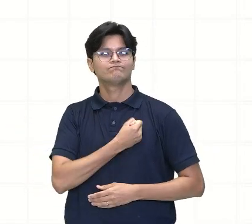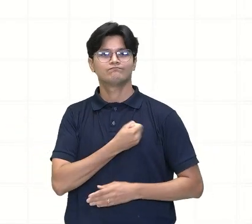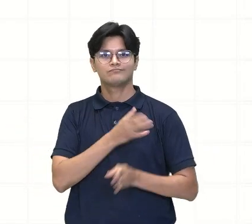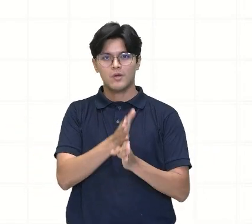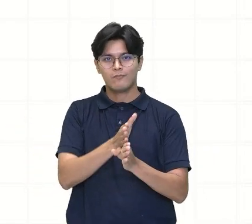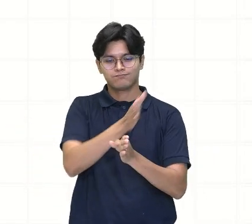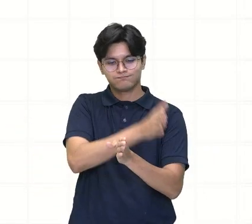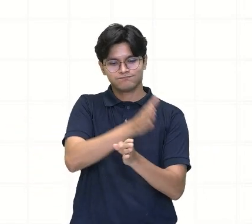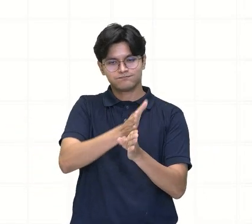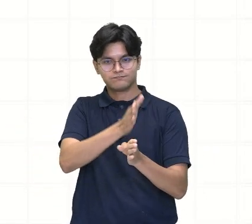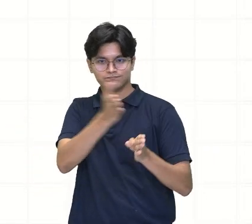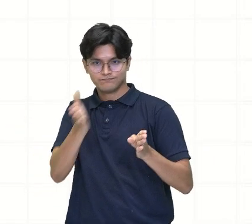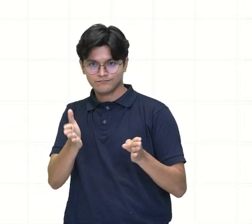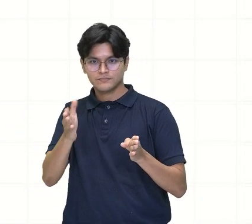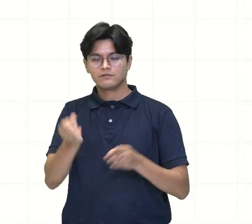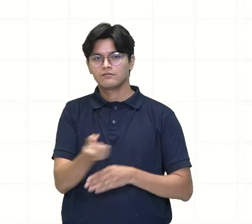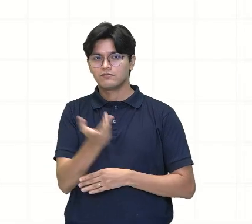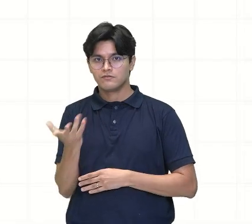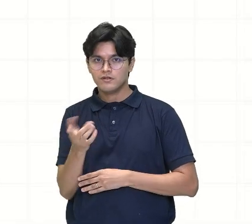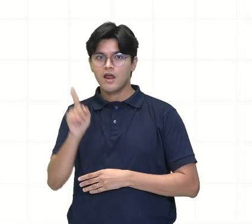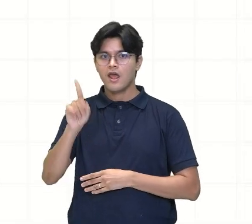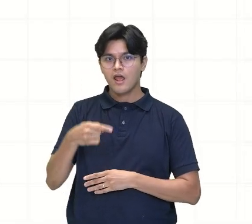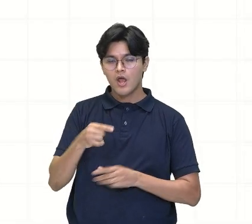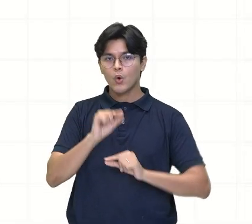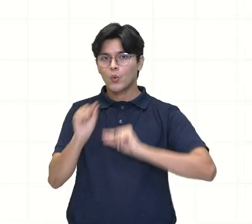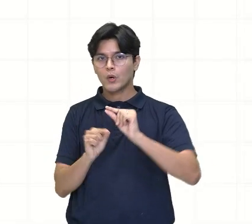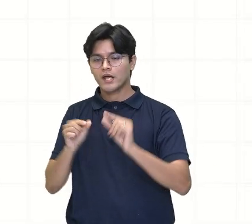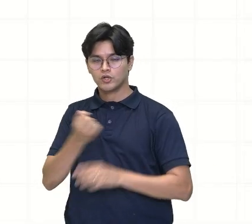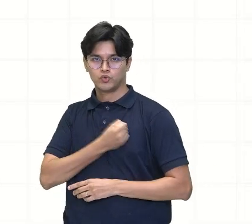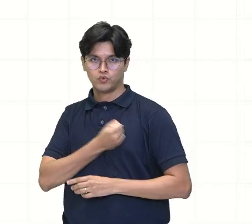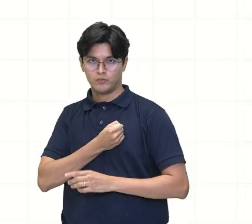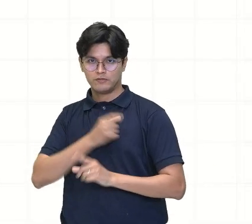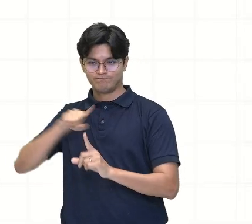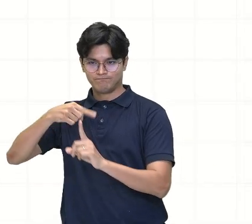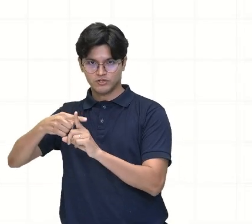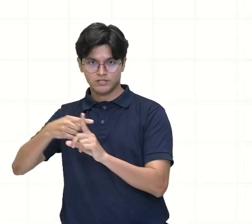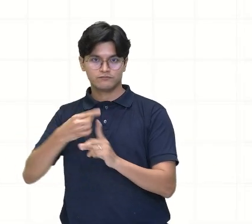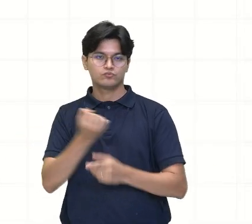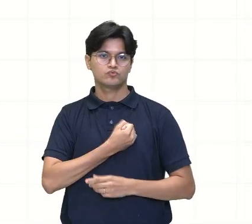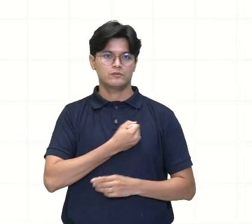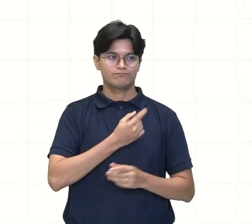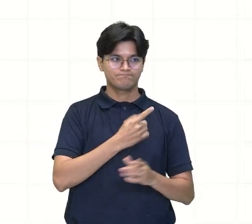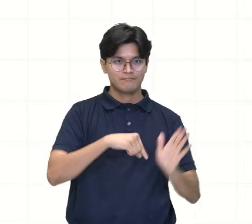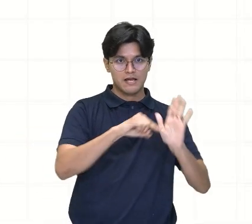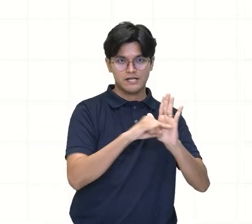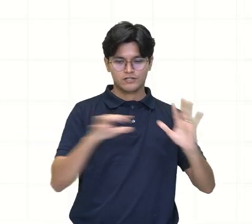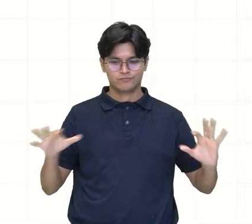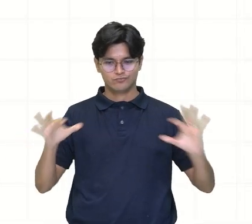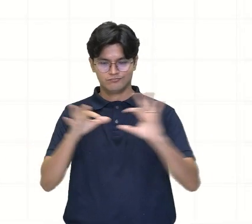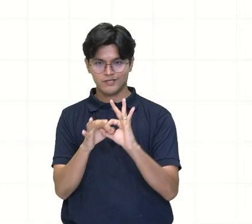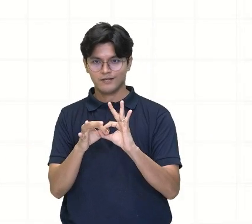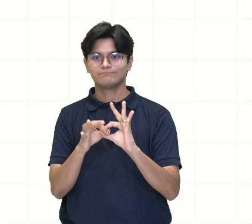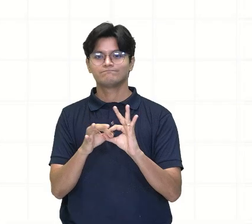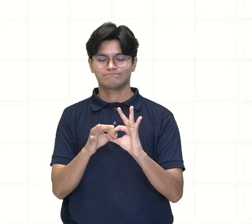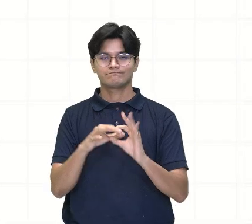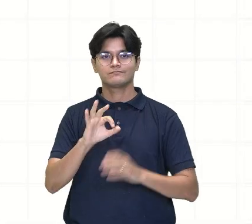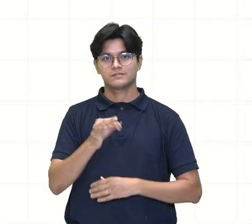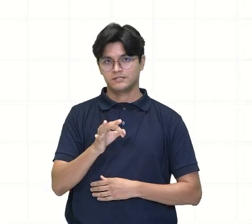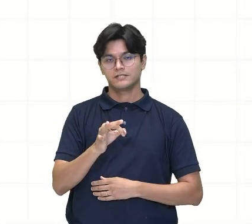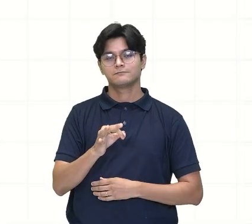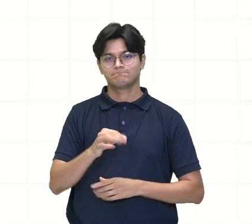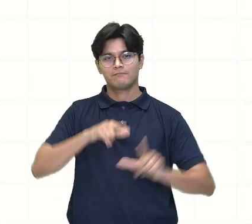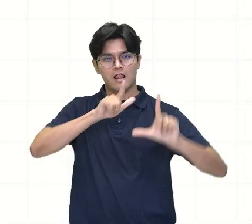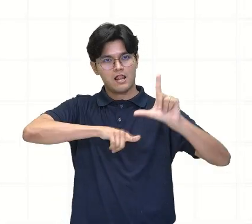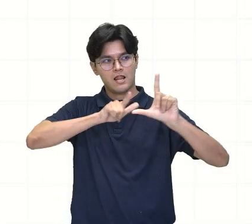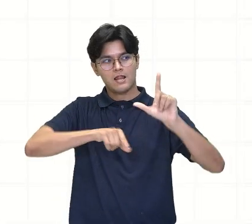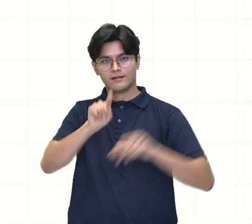é a união dos conjuntos dos números positivos e dos números negativos. A letra Z, ela é utilizada para